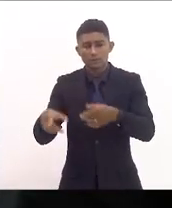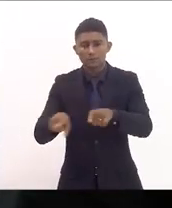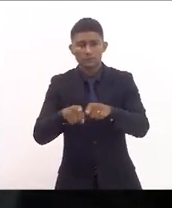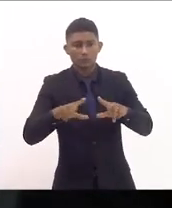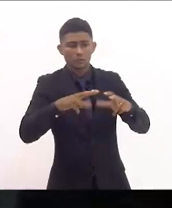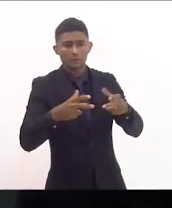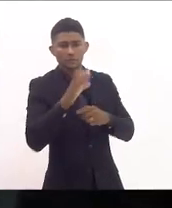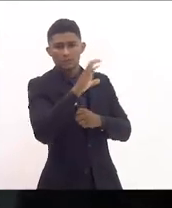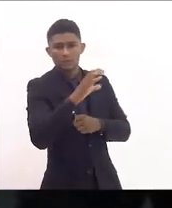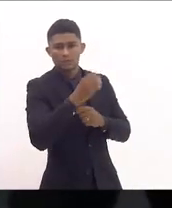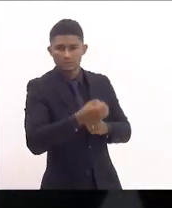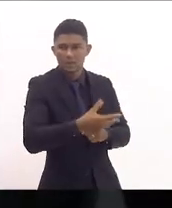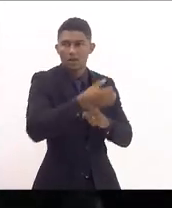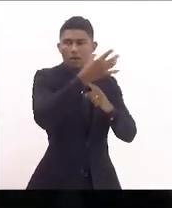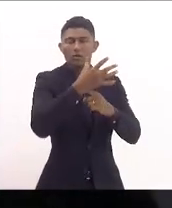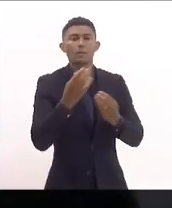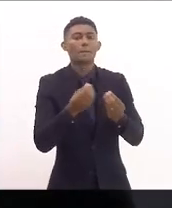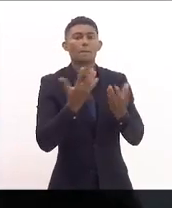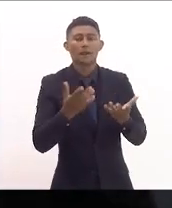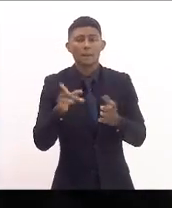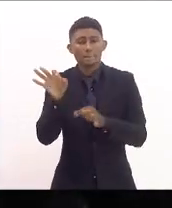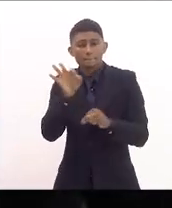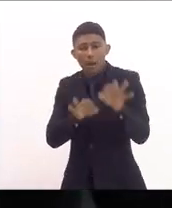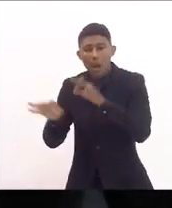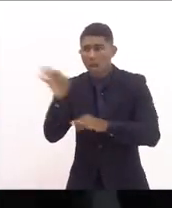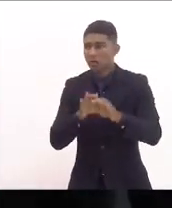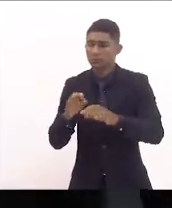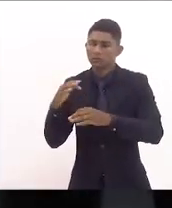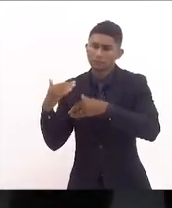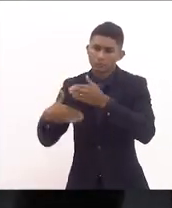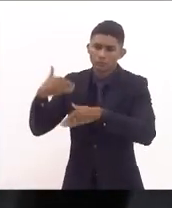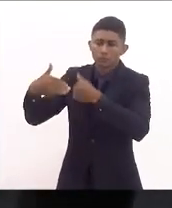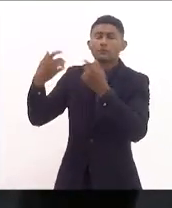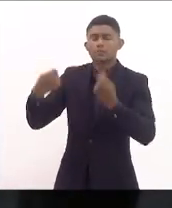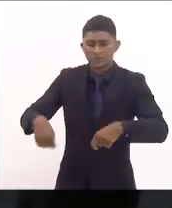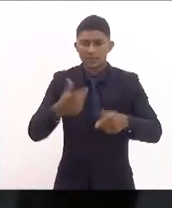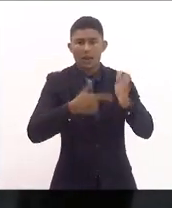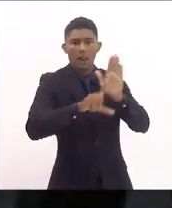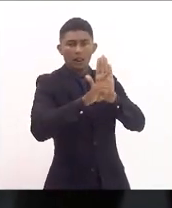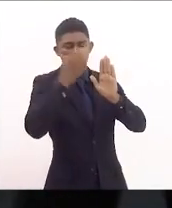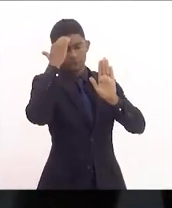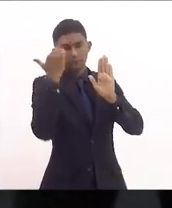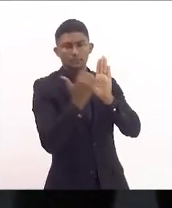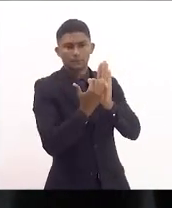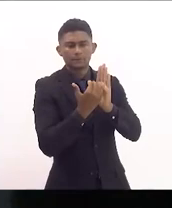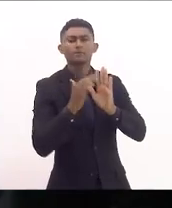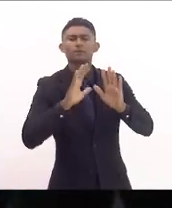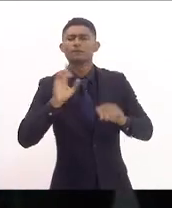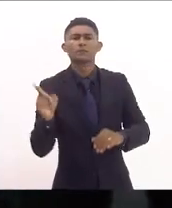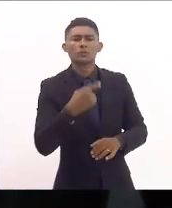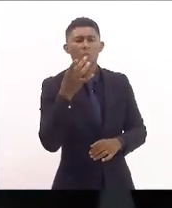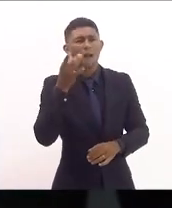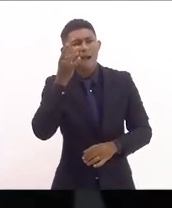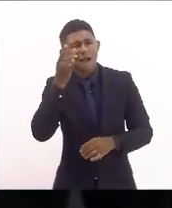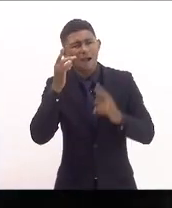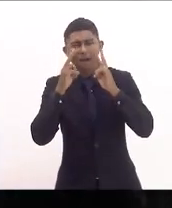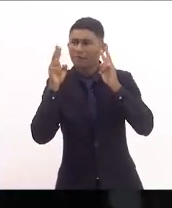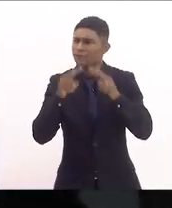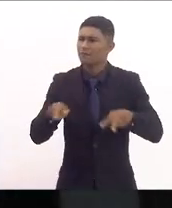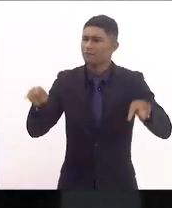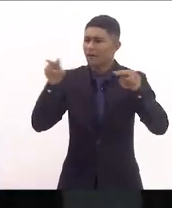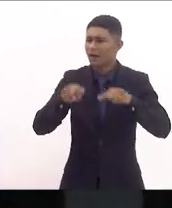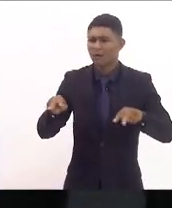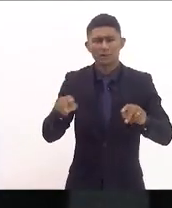para que esse plano de cargos seja respeitado como como definir a Lei e o que a gente vê André e você que defendeu